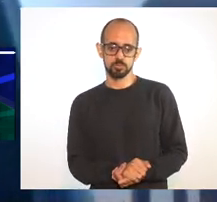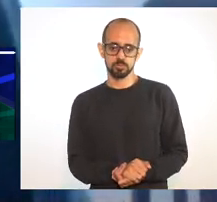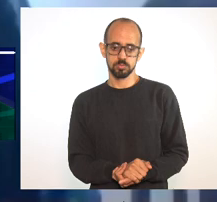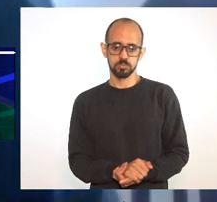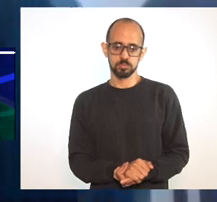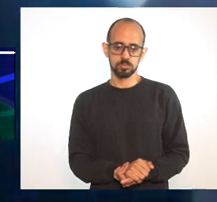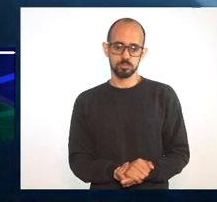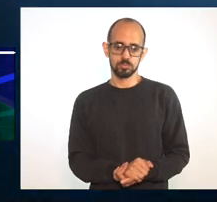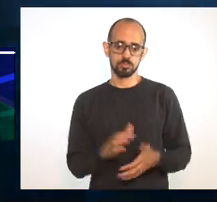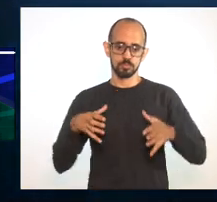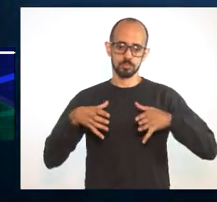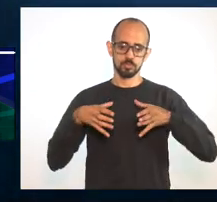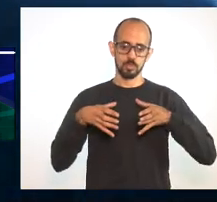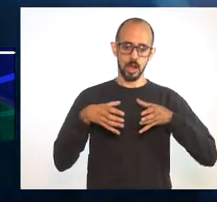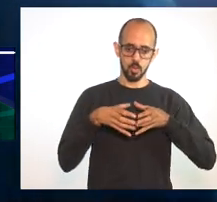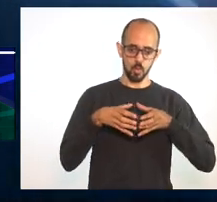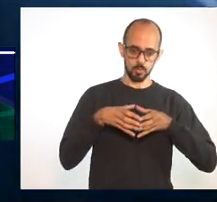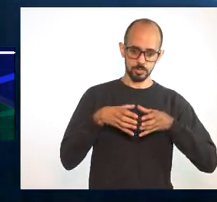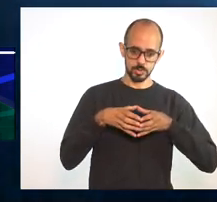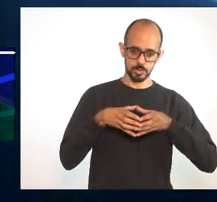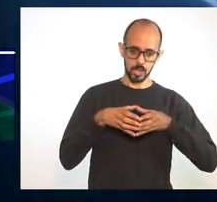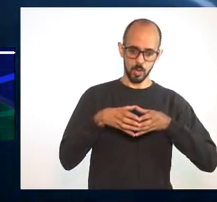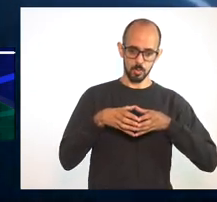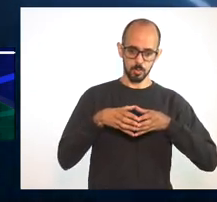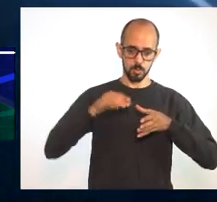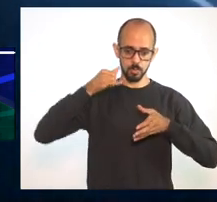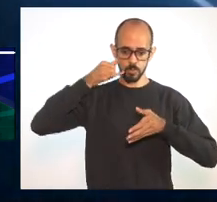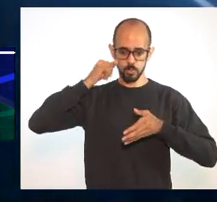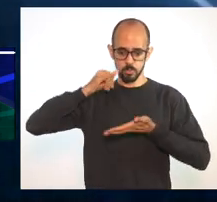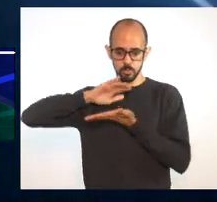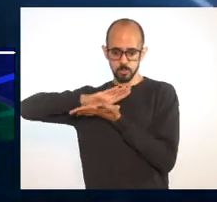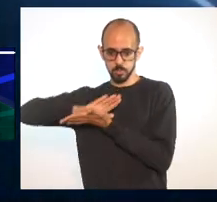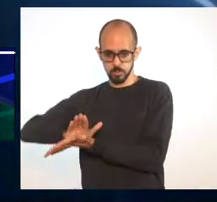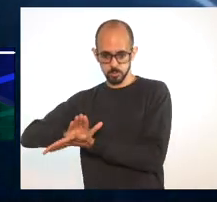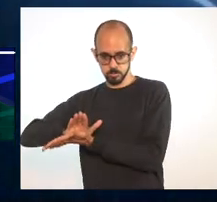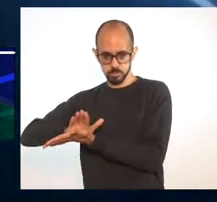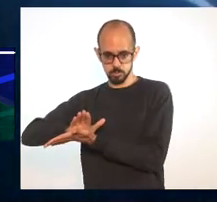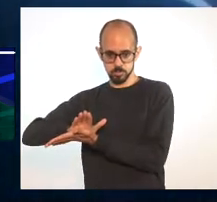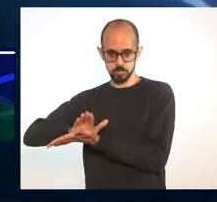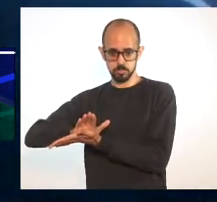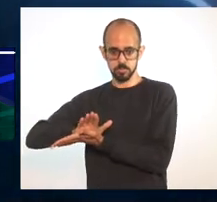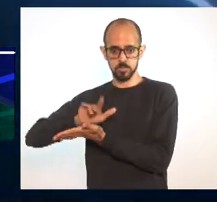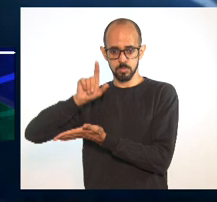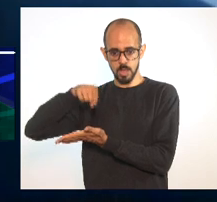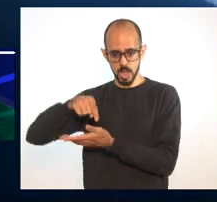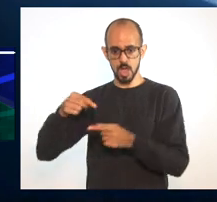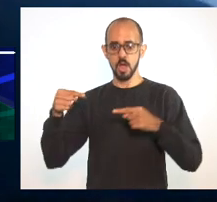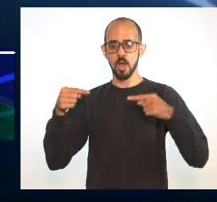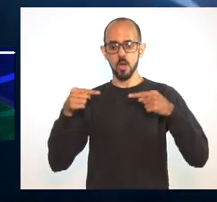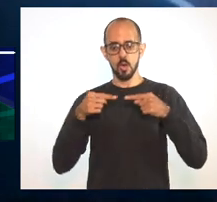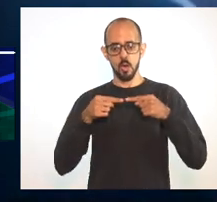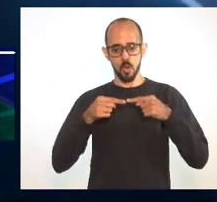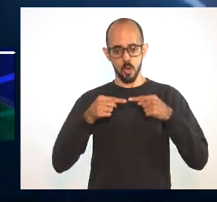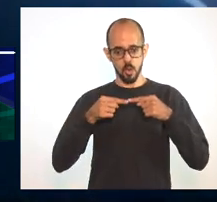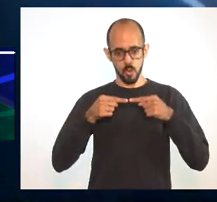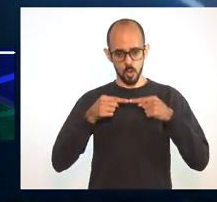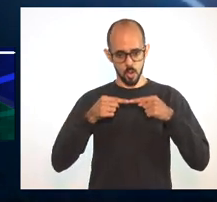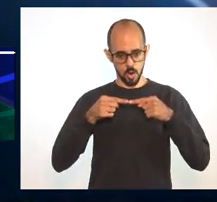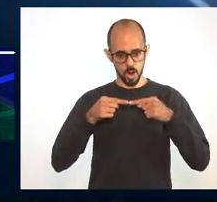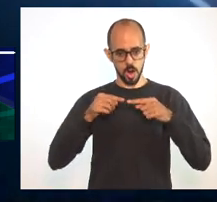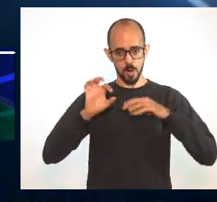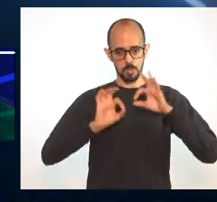da Comissão de Combate à Discriminação é favorável ao